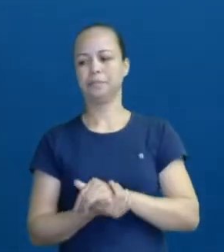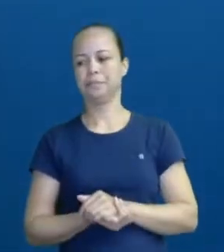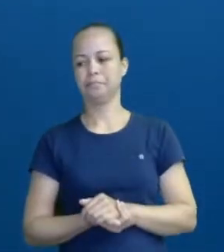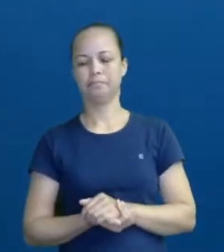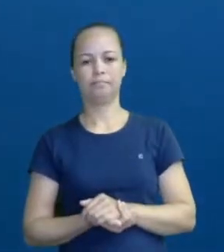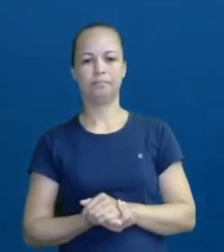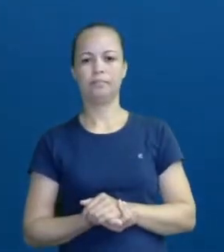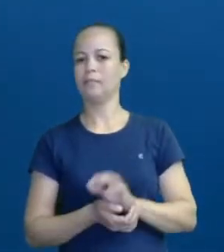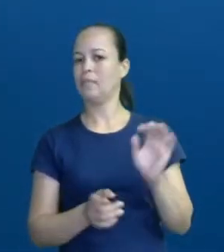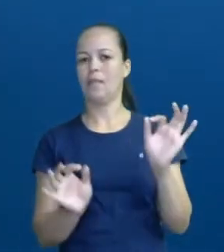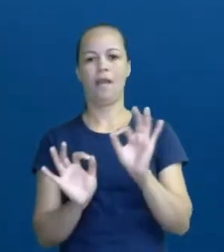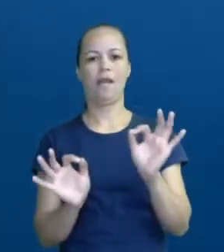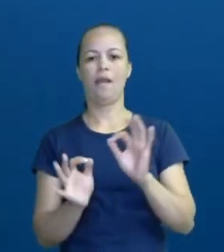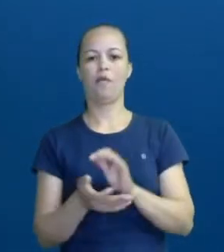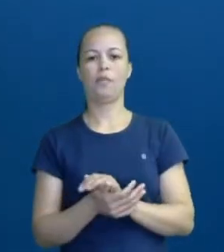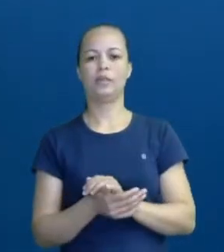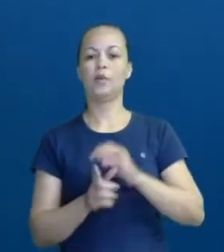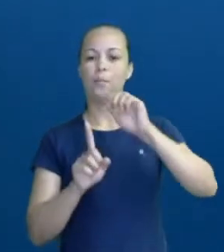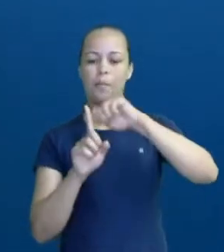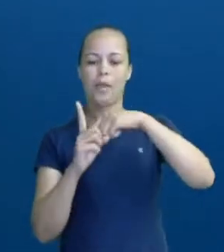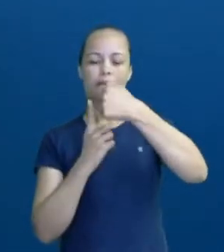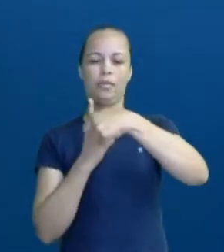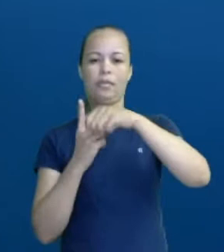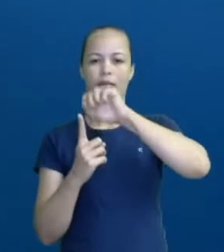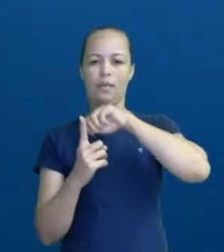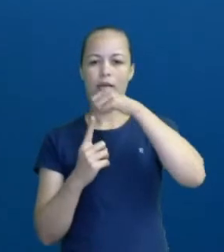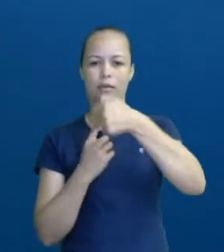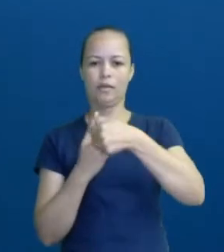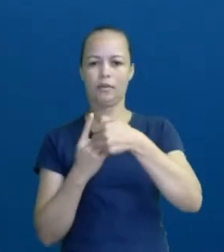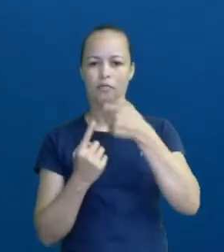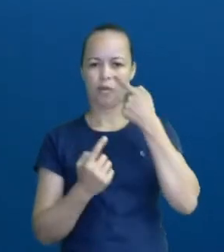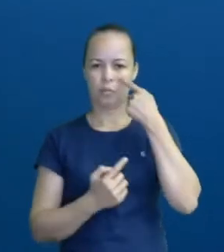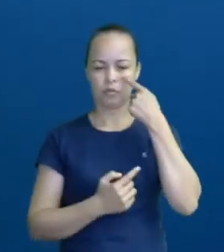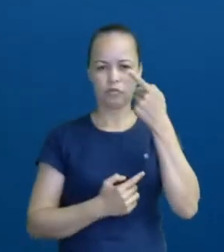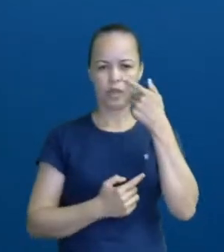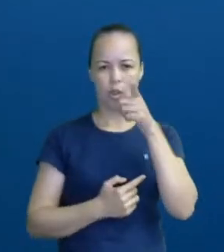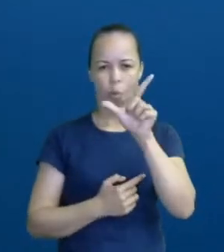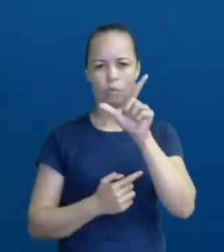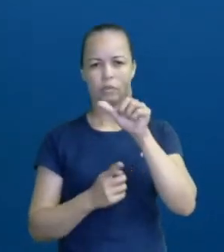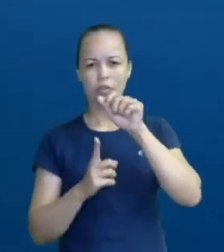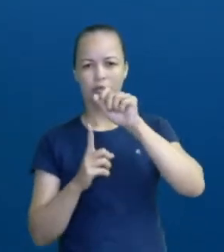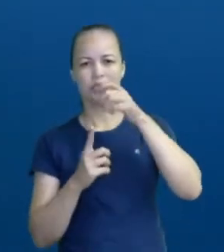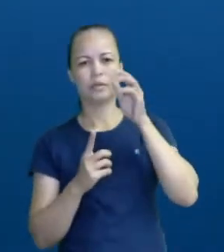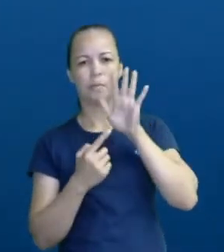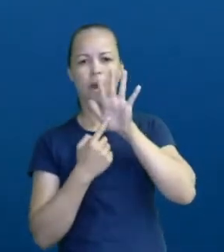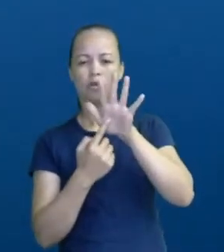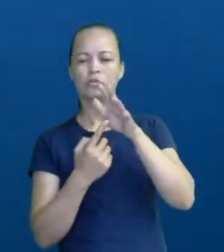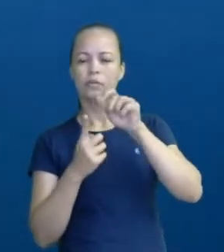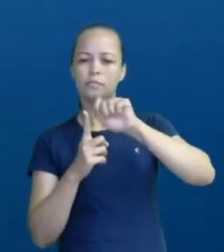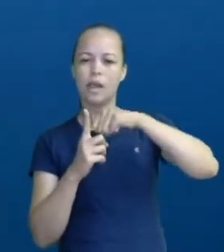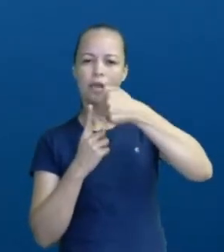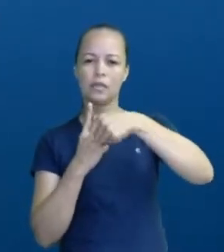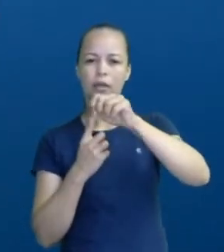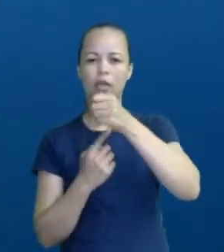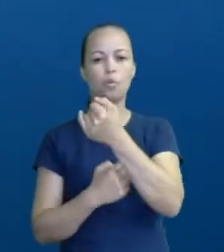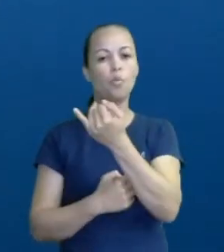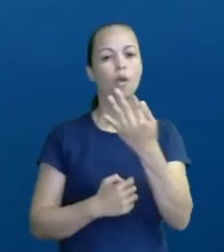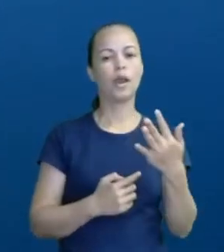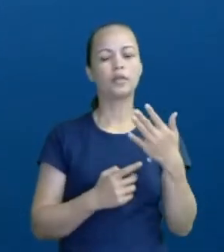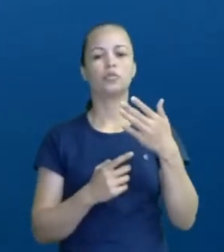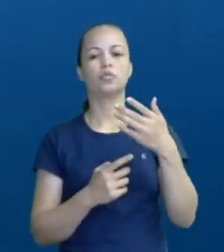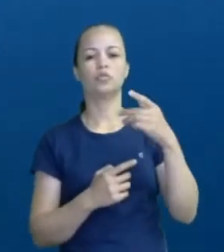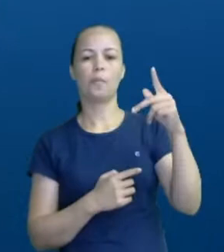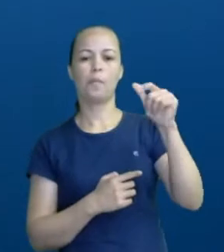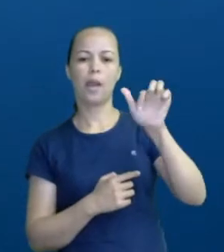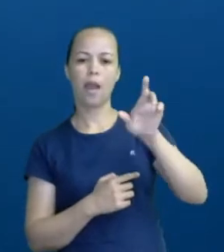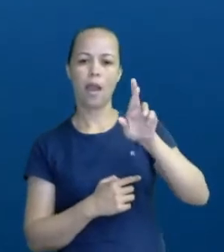Não apareceu maçã, apareceu banana. Vamos ver se aparece mais bananas e vamos ver quantos pares de bananas